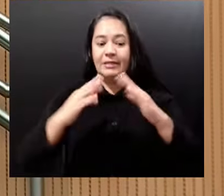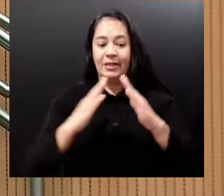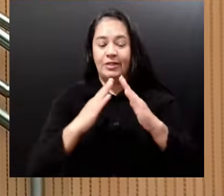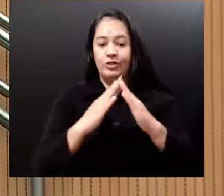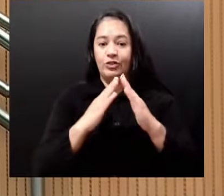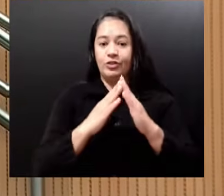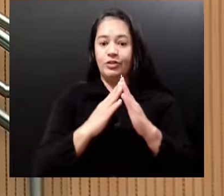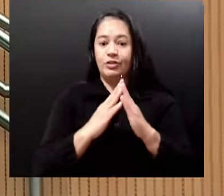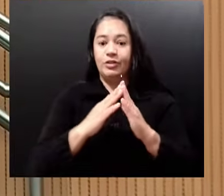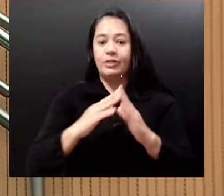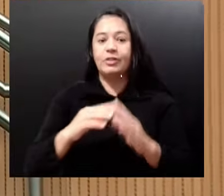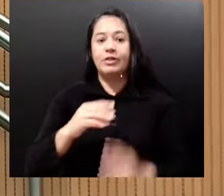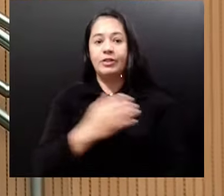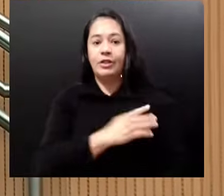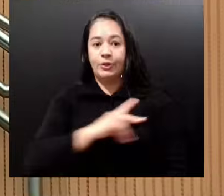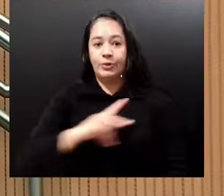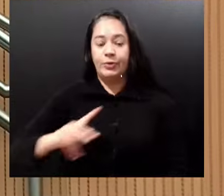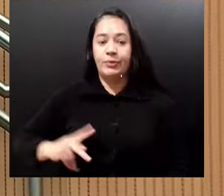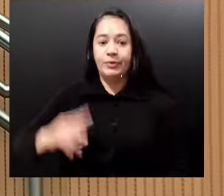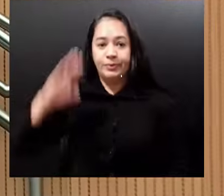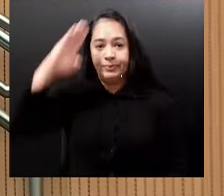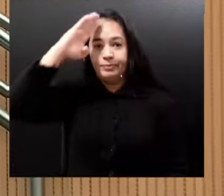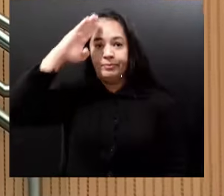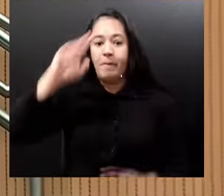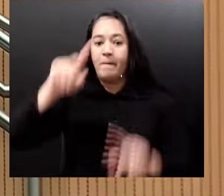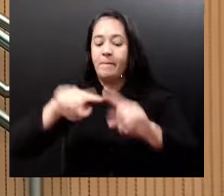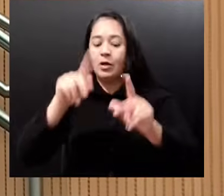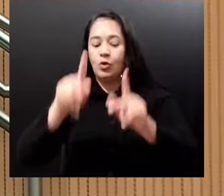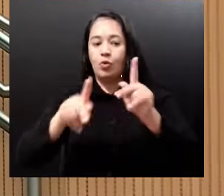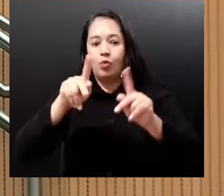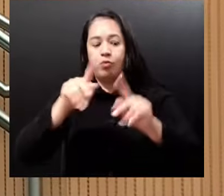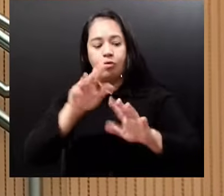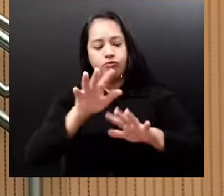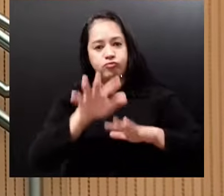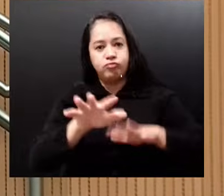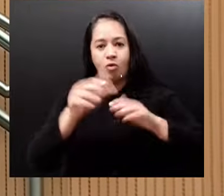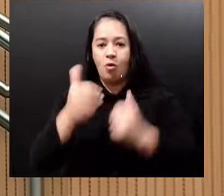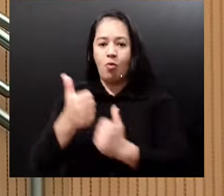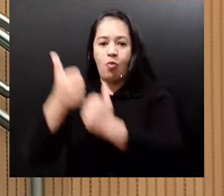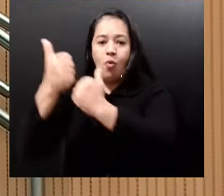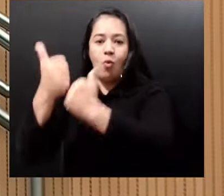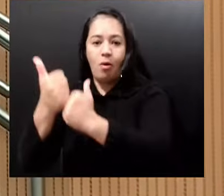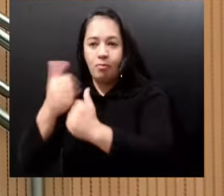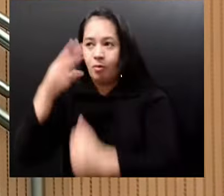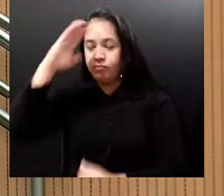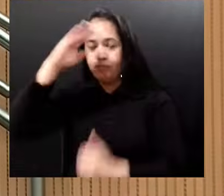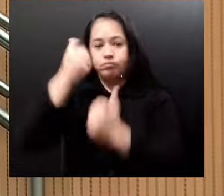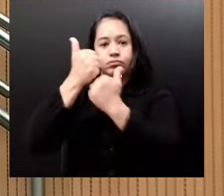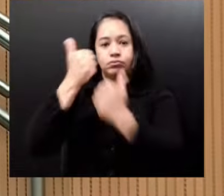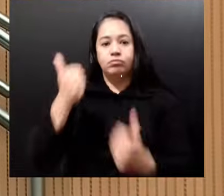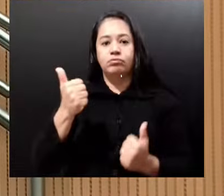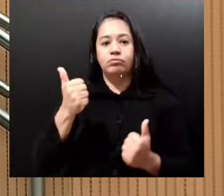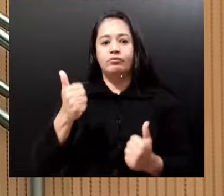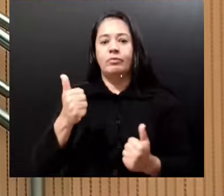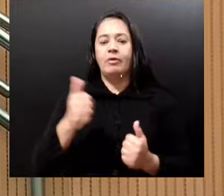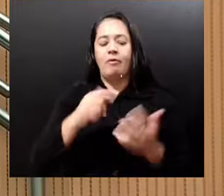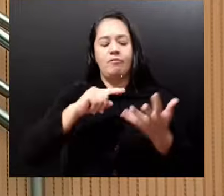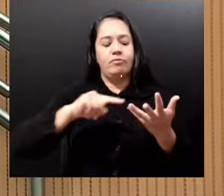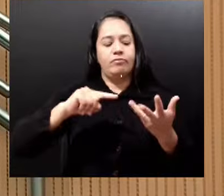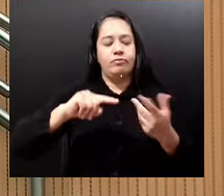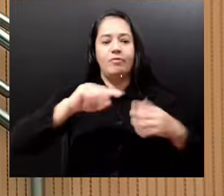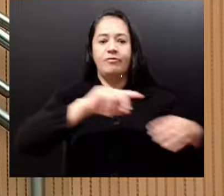Bolsonaro. Manifestantes, em apoio ao ex-presidente, fizeram um ato em diversas cidades do